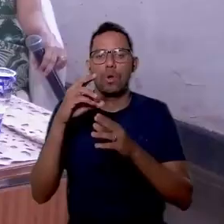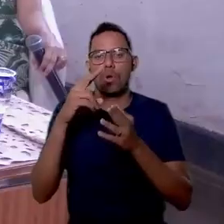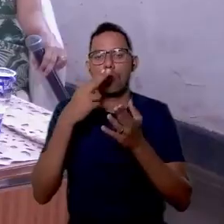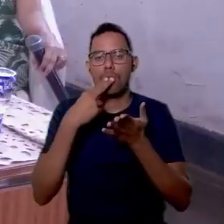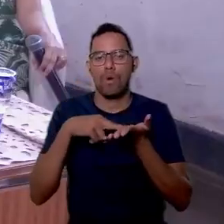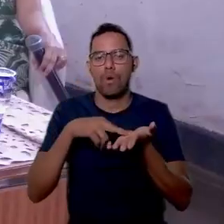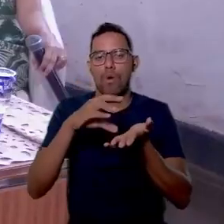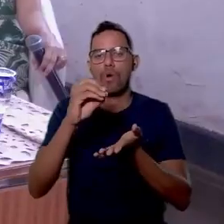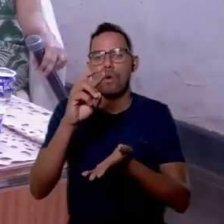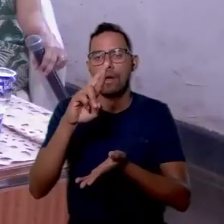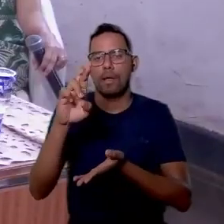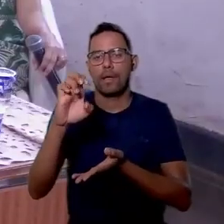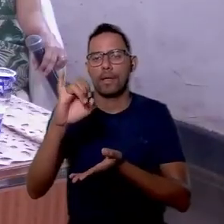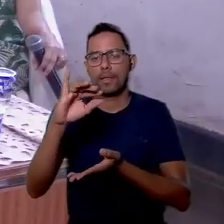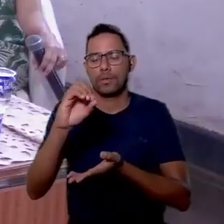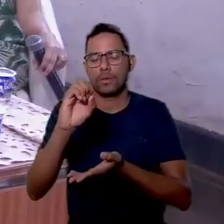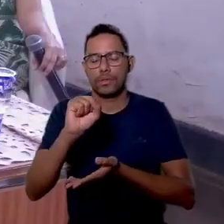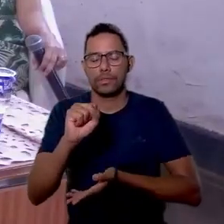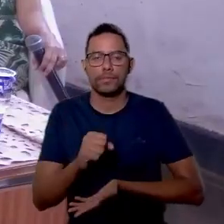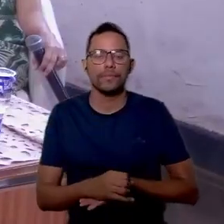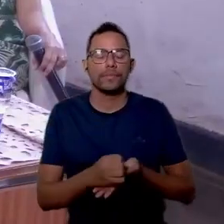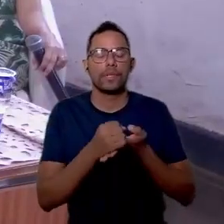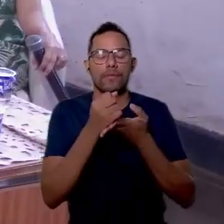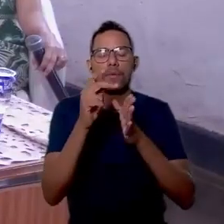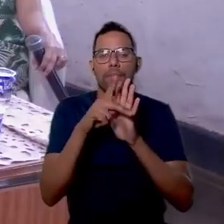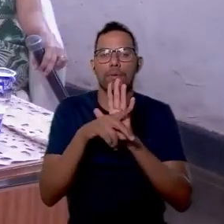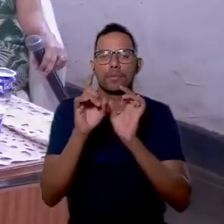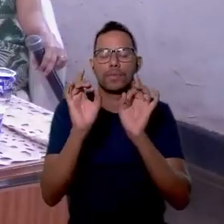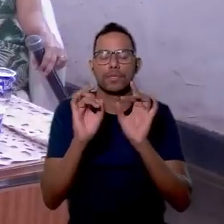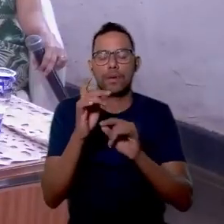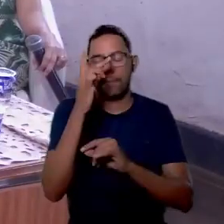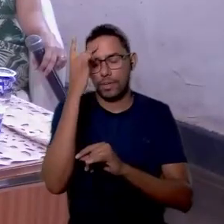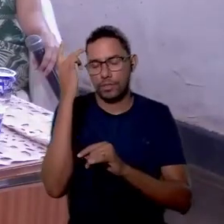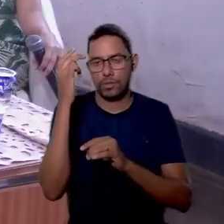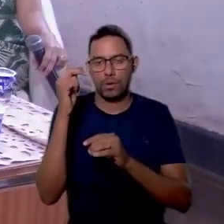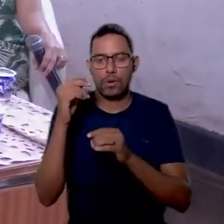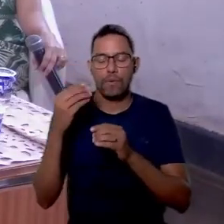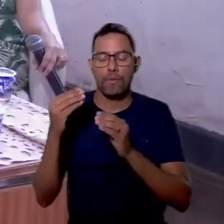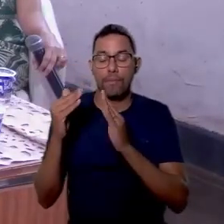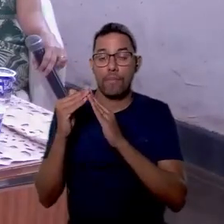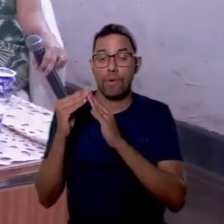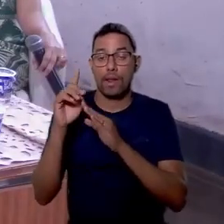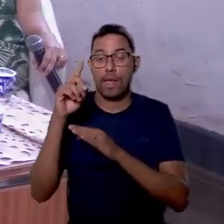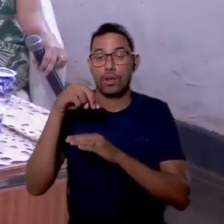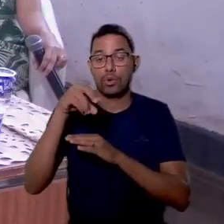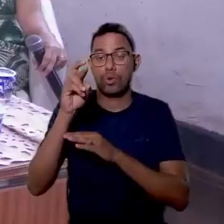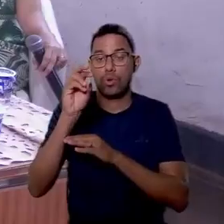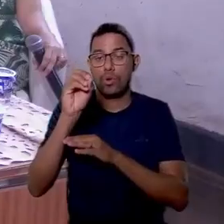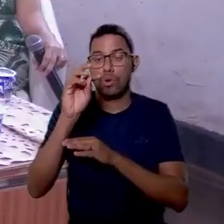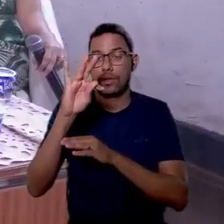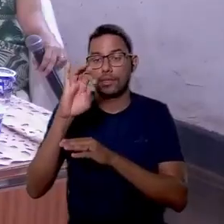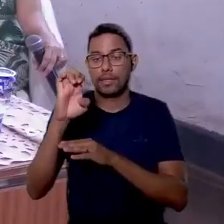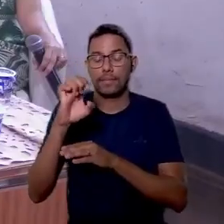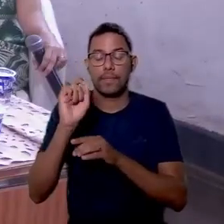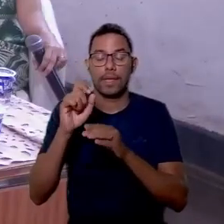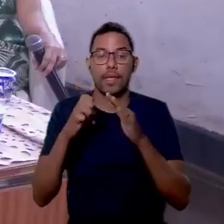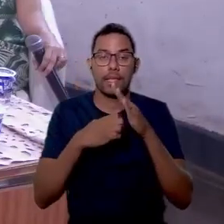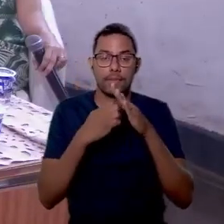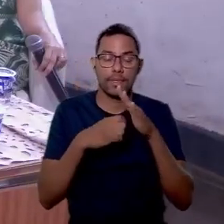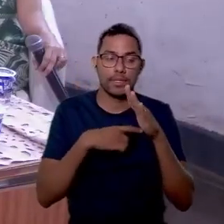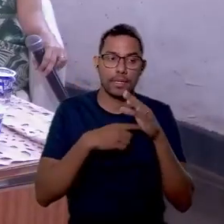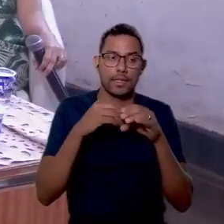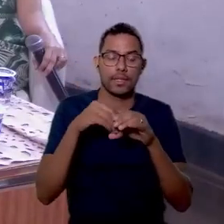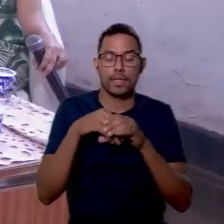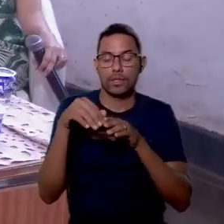região Norte um programa especial somente para as pessoas que moram no Norte, somente para quem tem suas empresas e estão